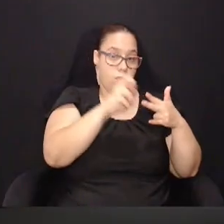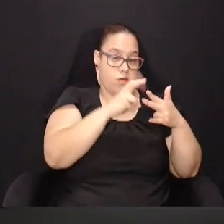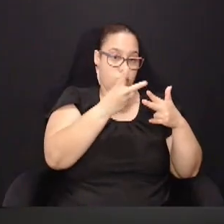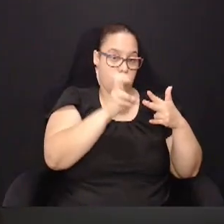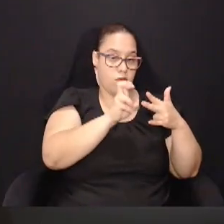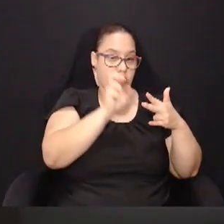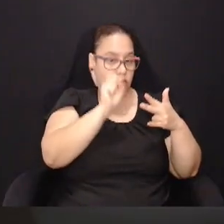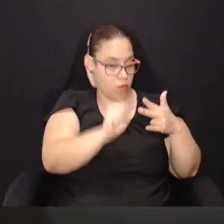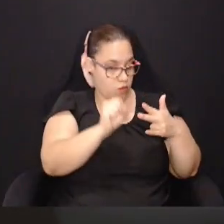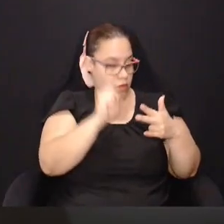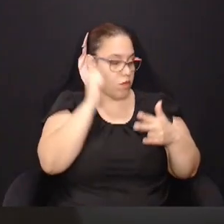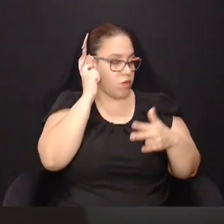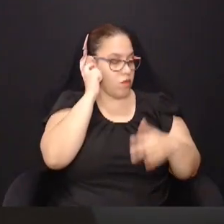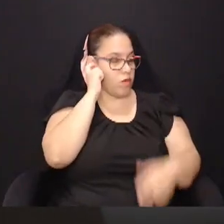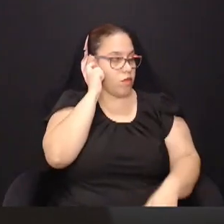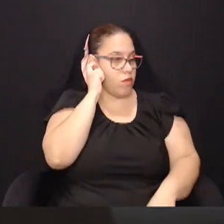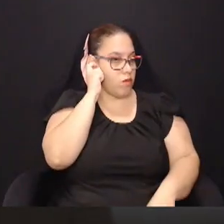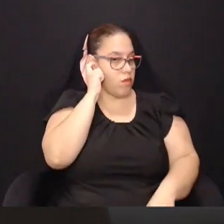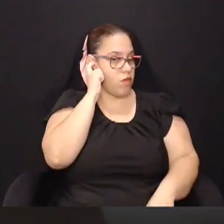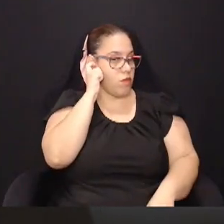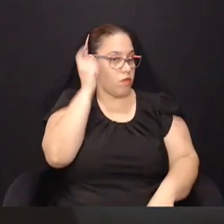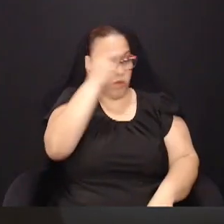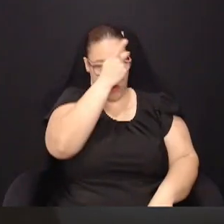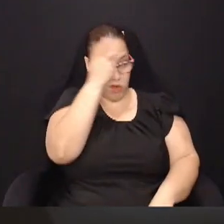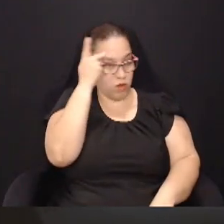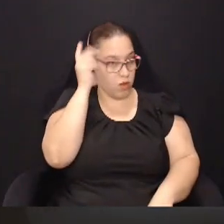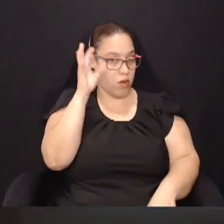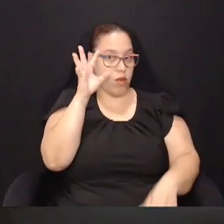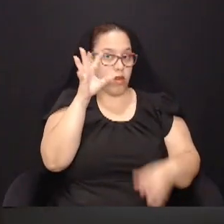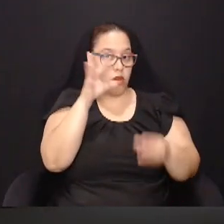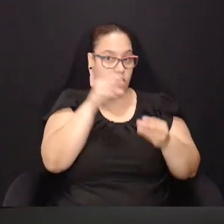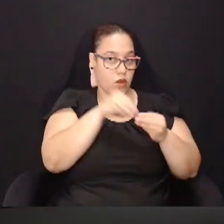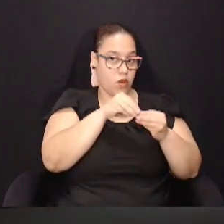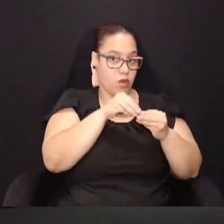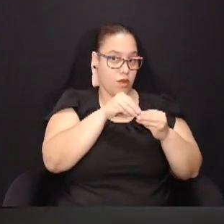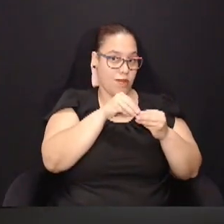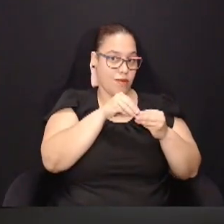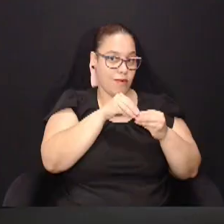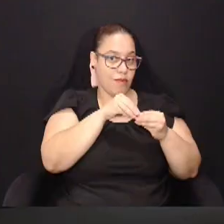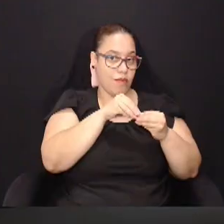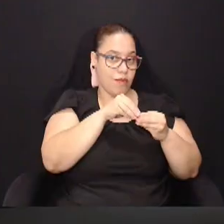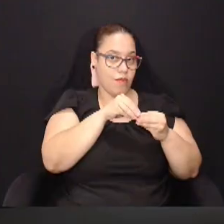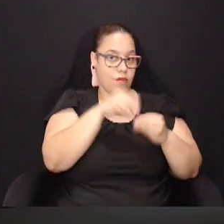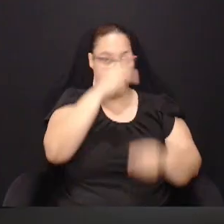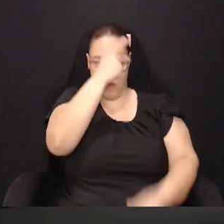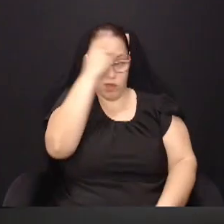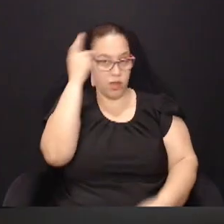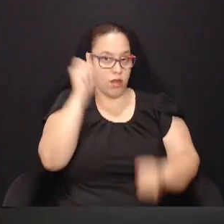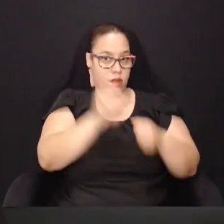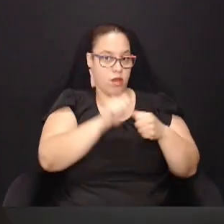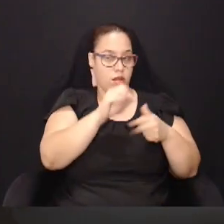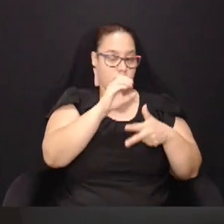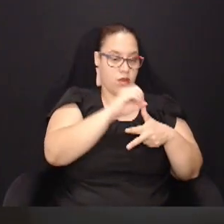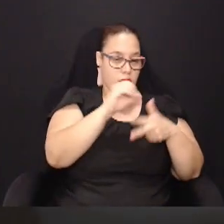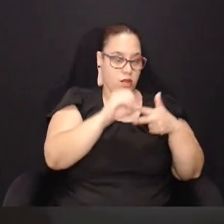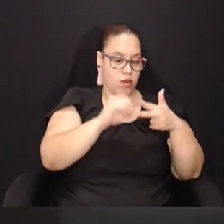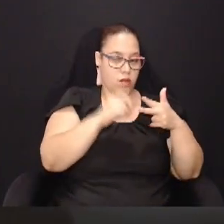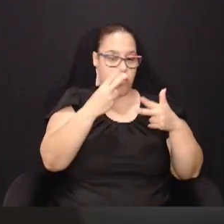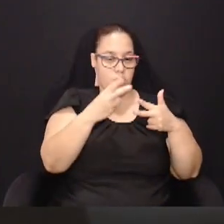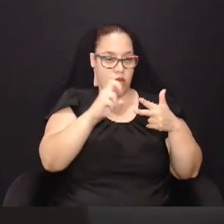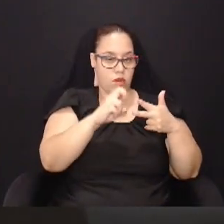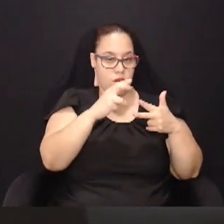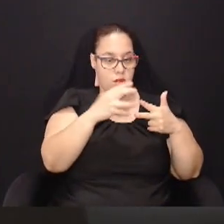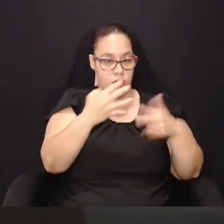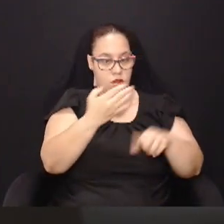ser utilizada por candidatos concluintes. Então, se algum candidato fez o Enem em 2024 como treineiro, essa nota